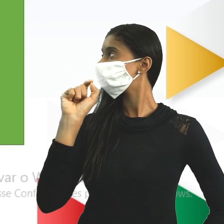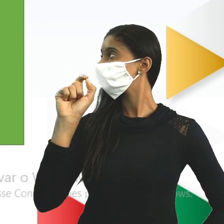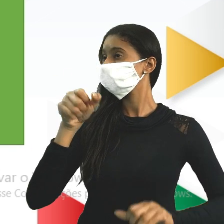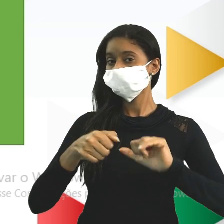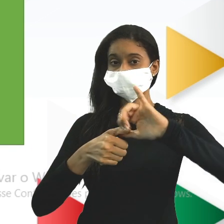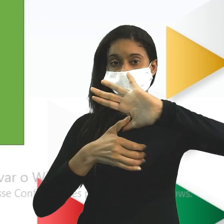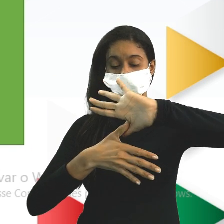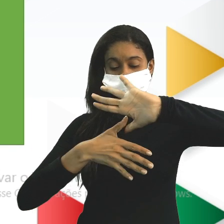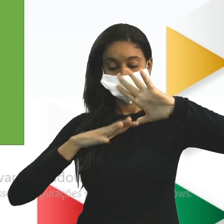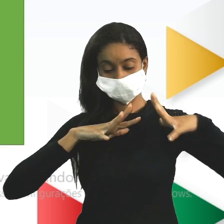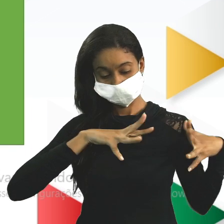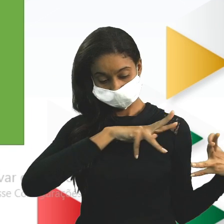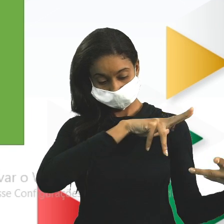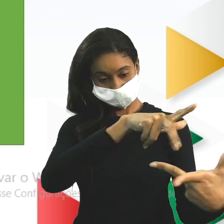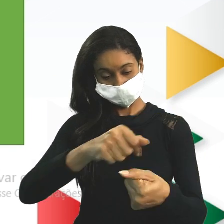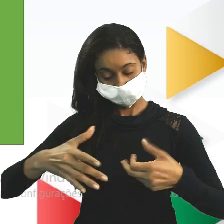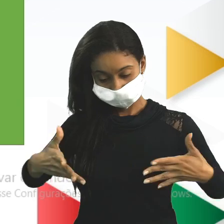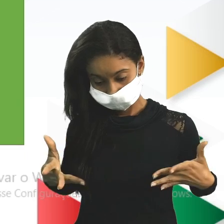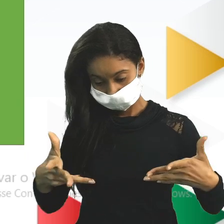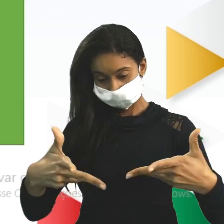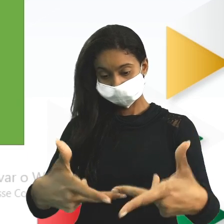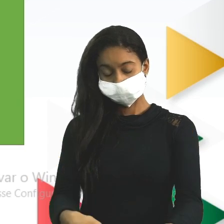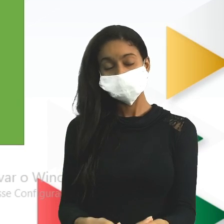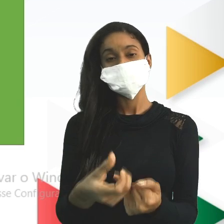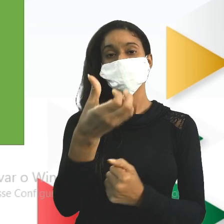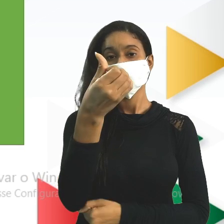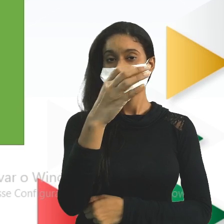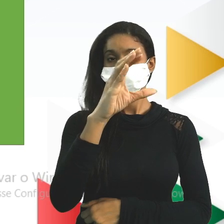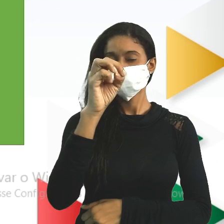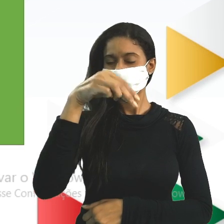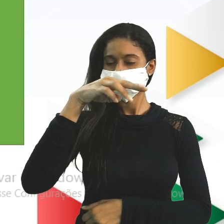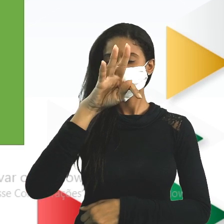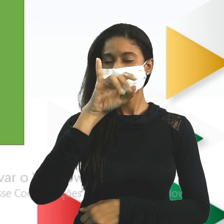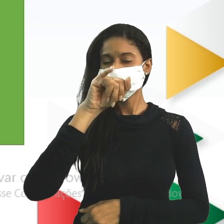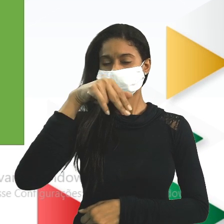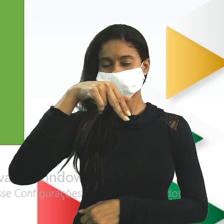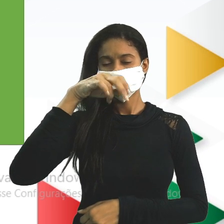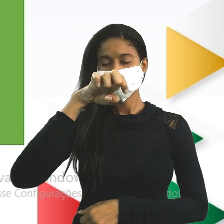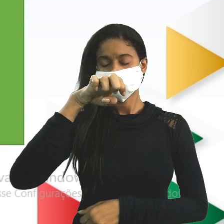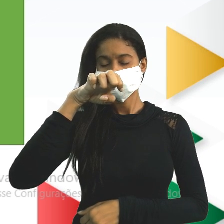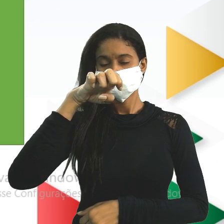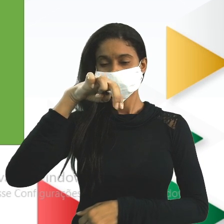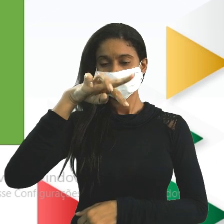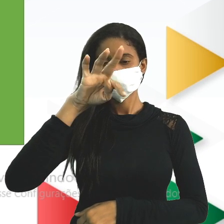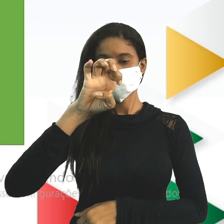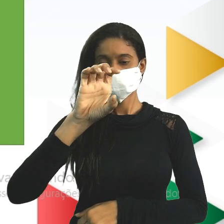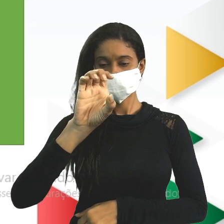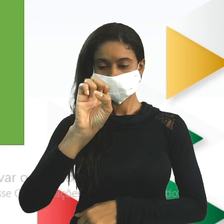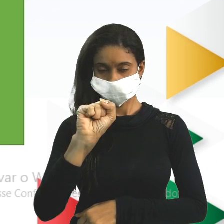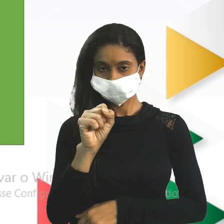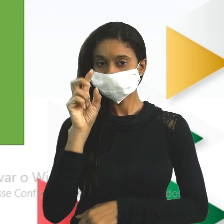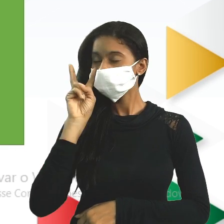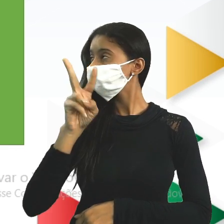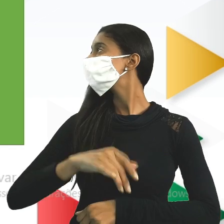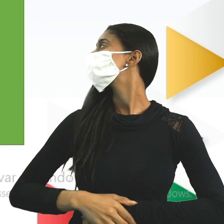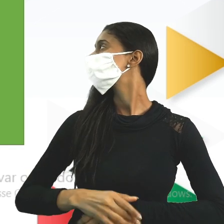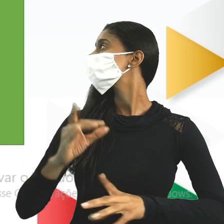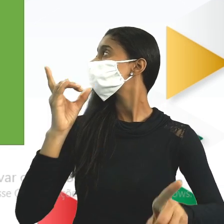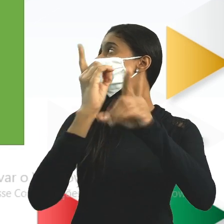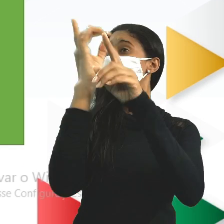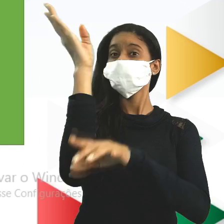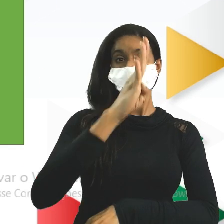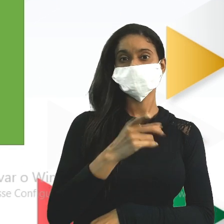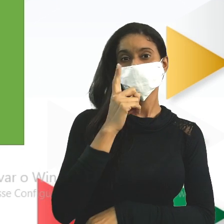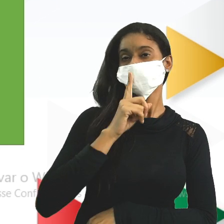ou seja, todos os 6 continentes tá ali, ó. Acharam o nosso Brasil? Tá bem ali na América do Sul.